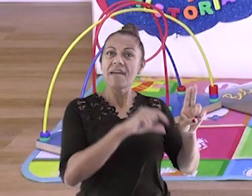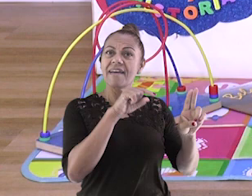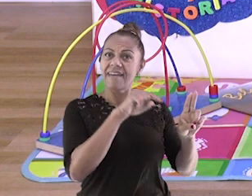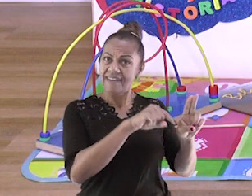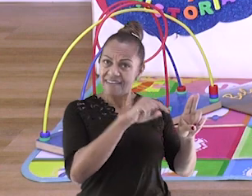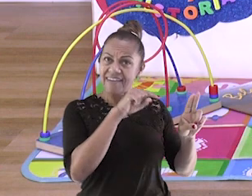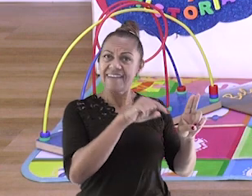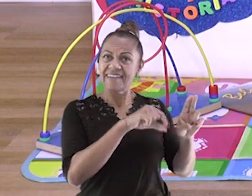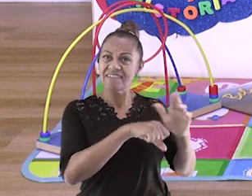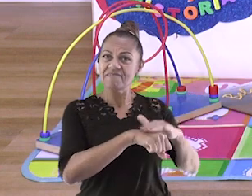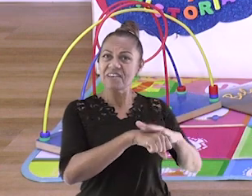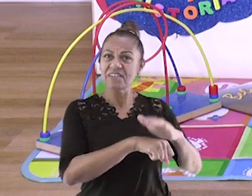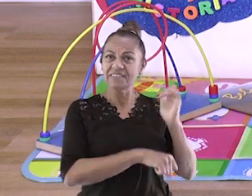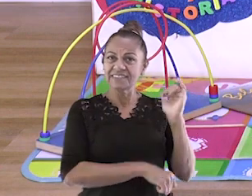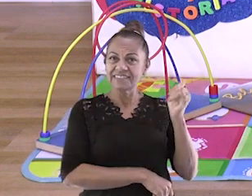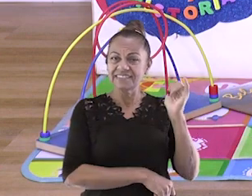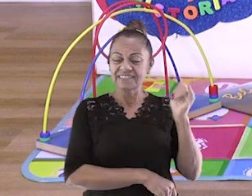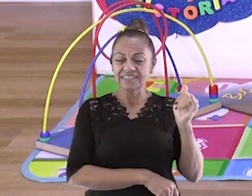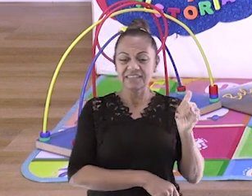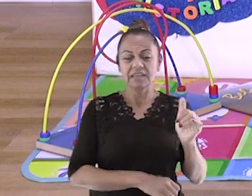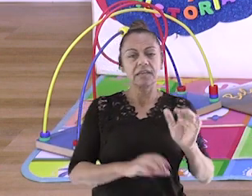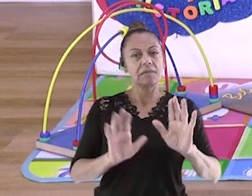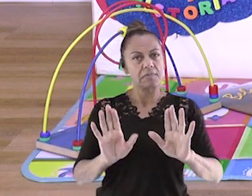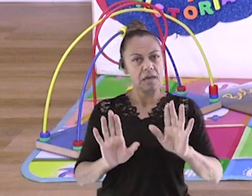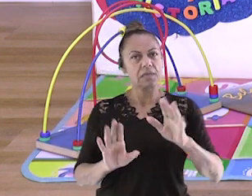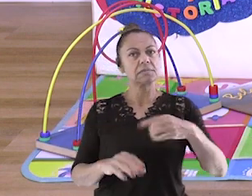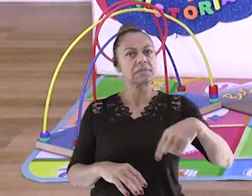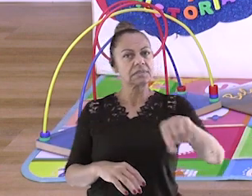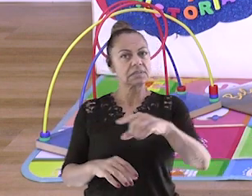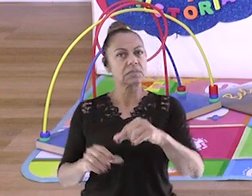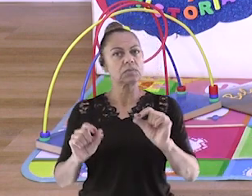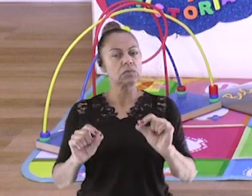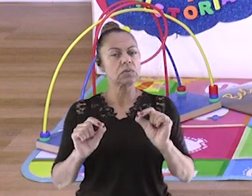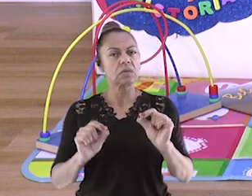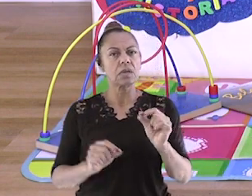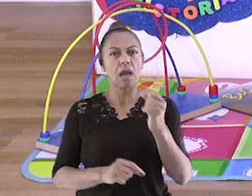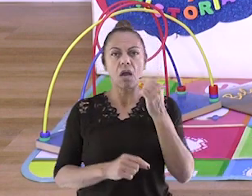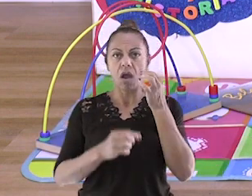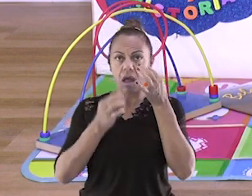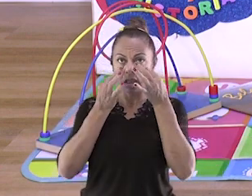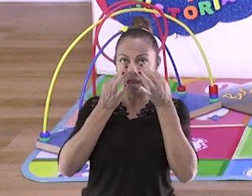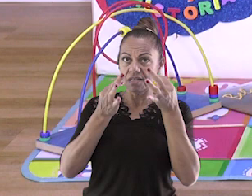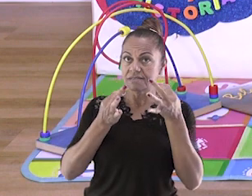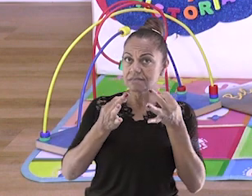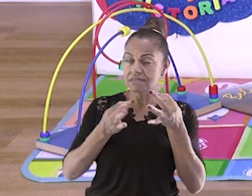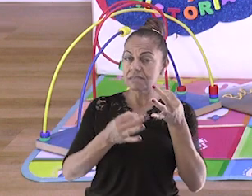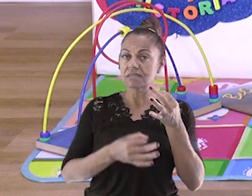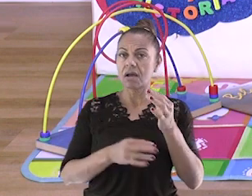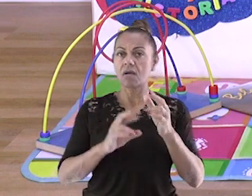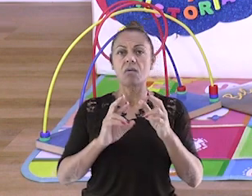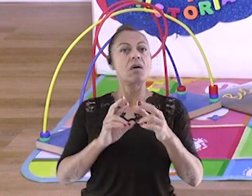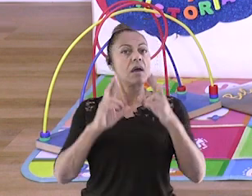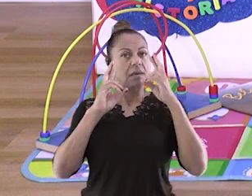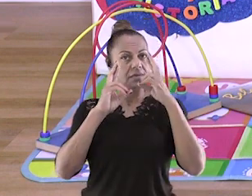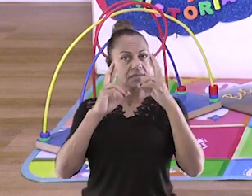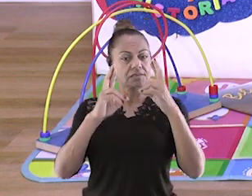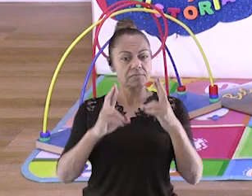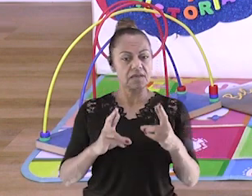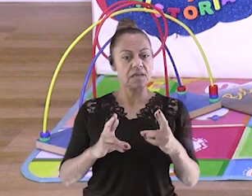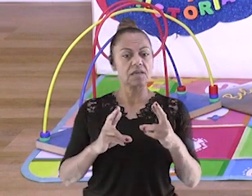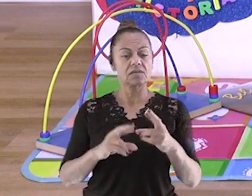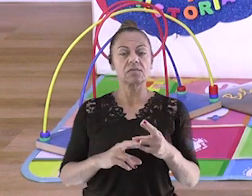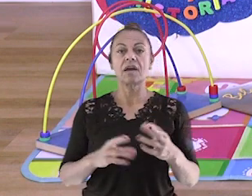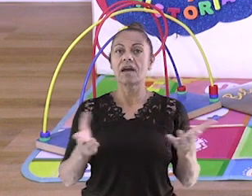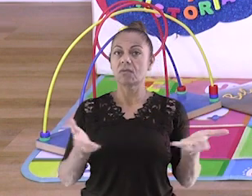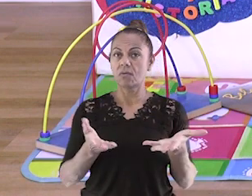professora contar histórias, temos que ter respeito e silêncio para ouvir. Então, braço esticado,